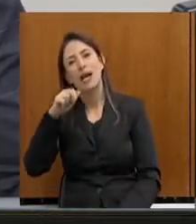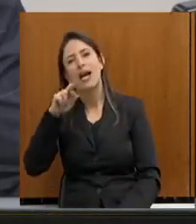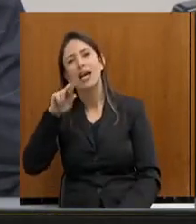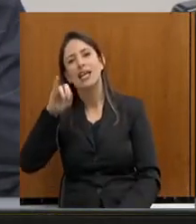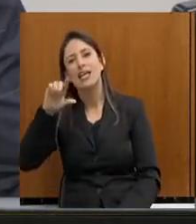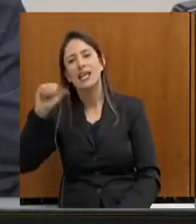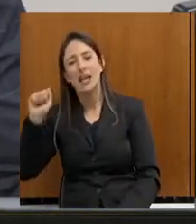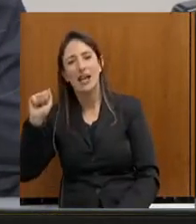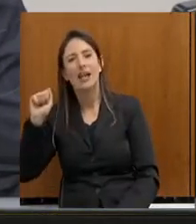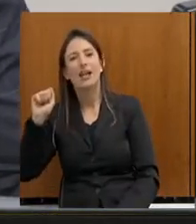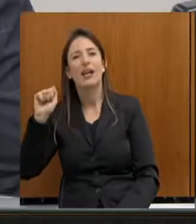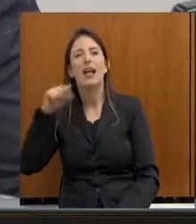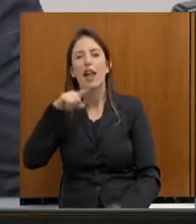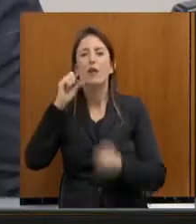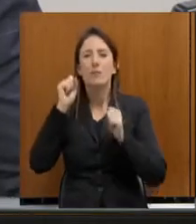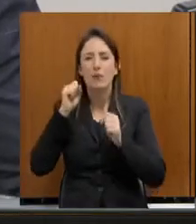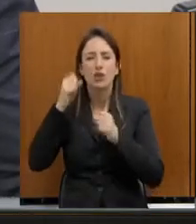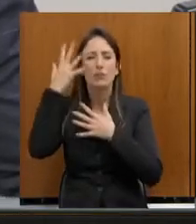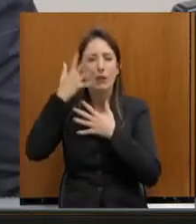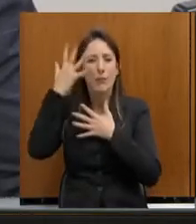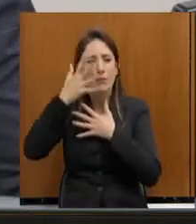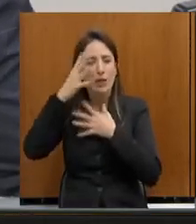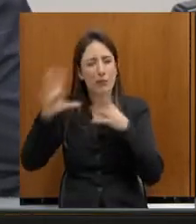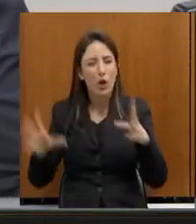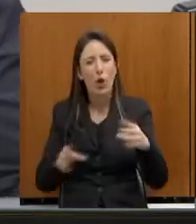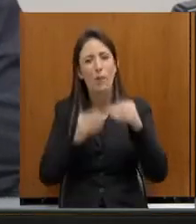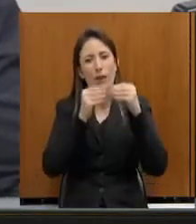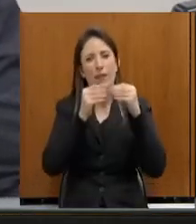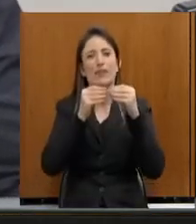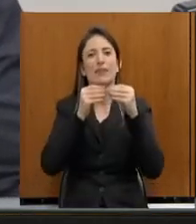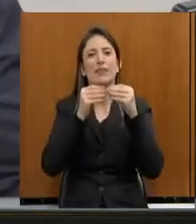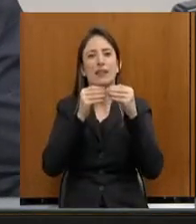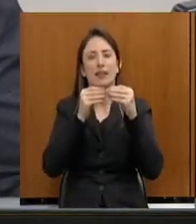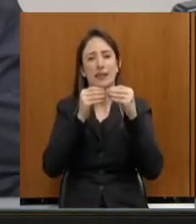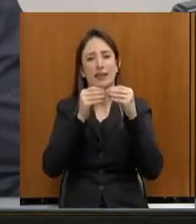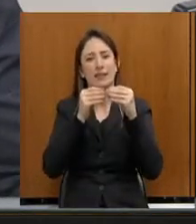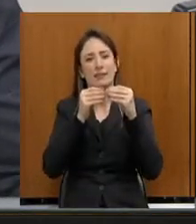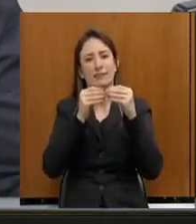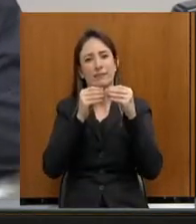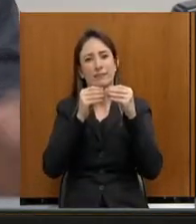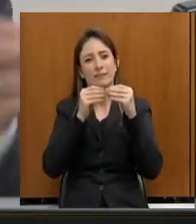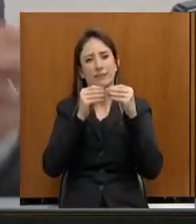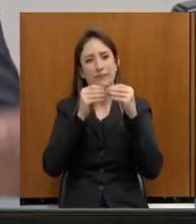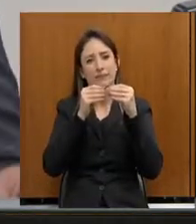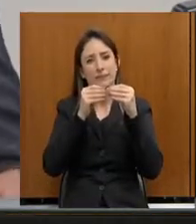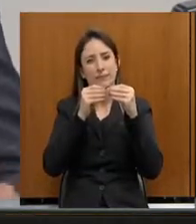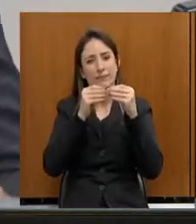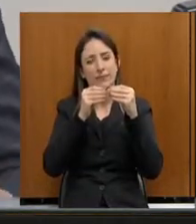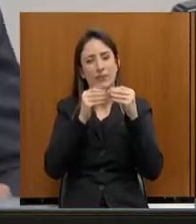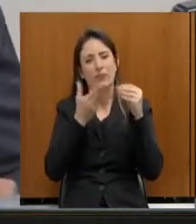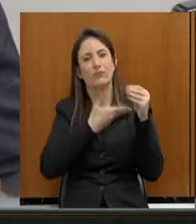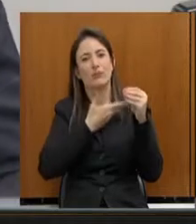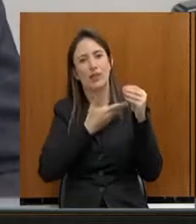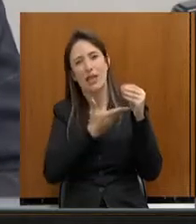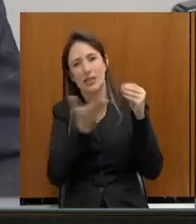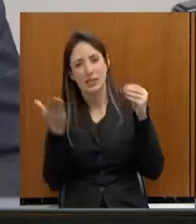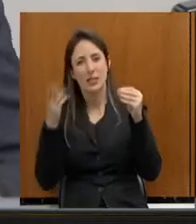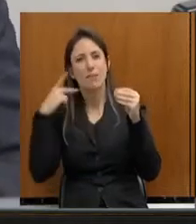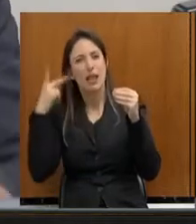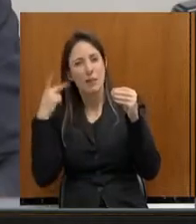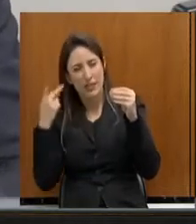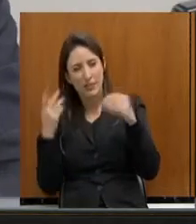aí pertinente da complementar aí as indicações dos Nobres parlamentares